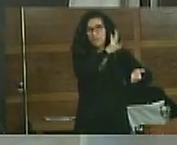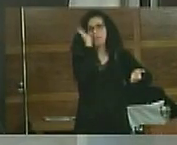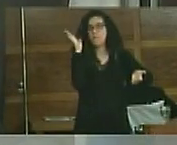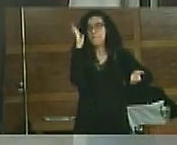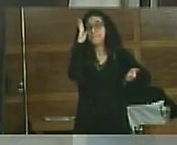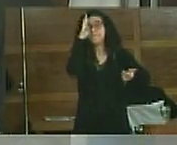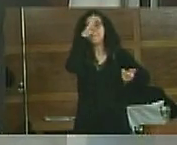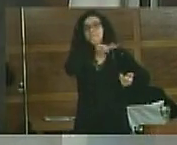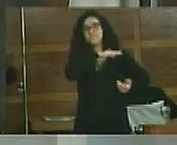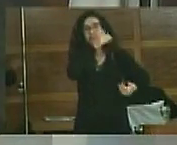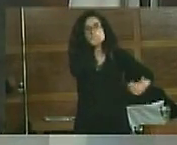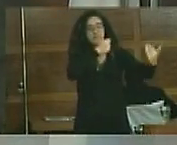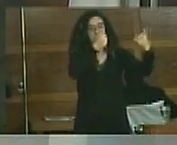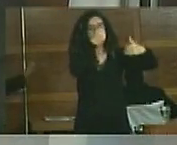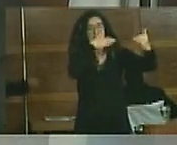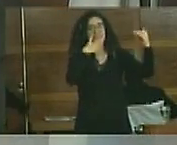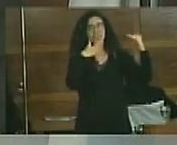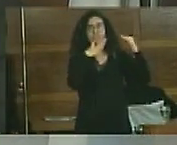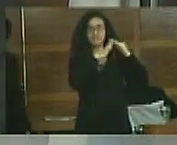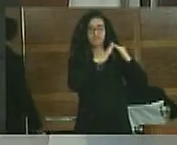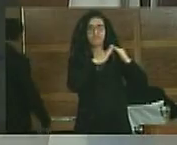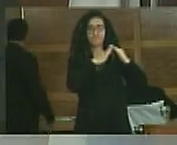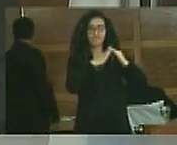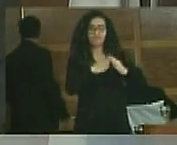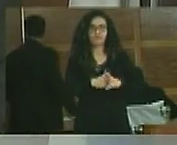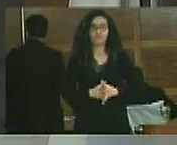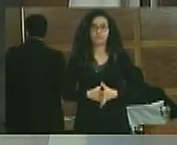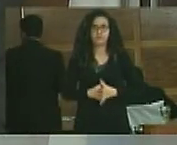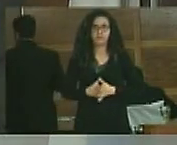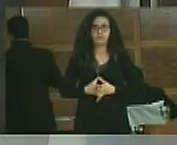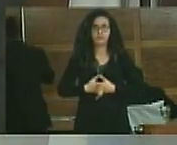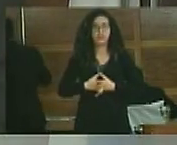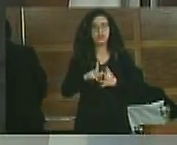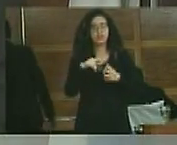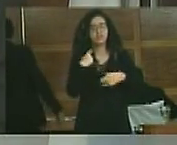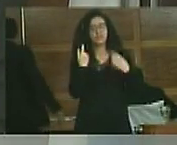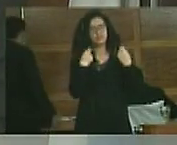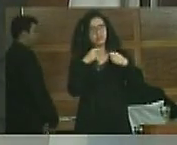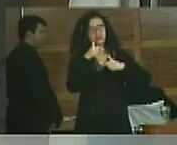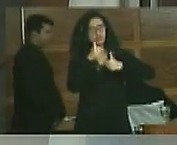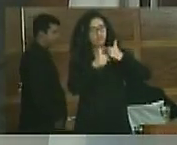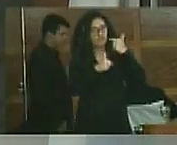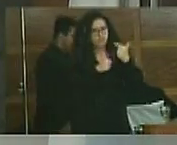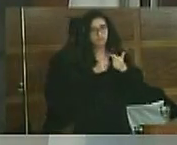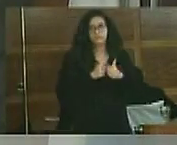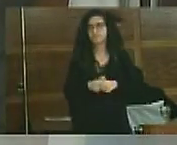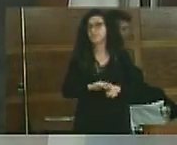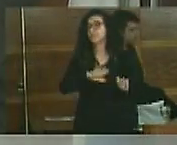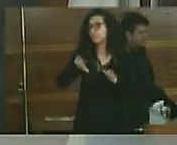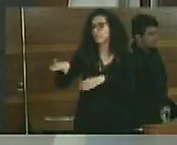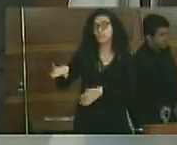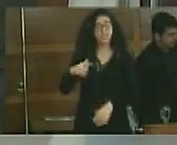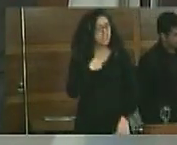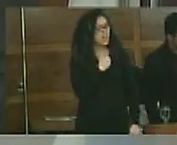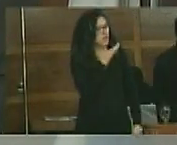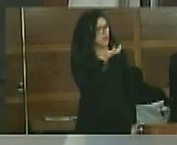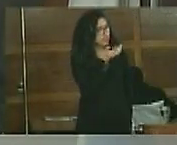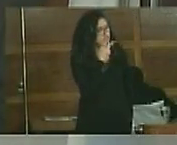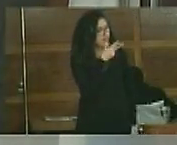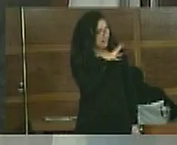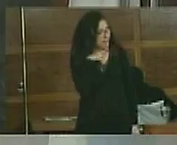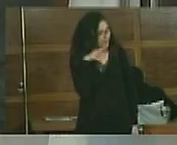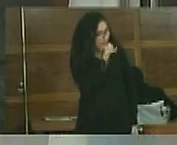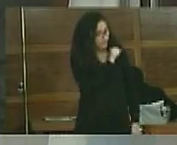tudo para nós, para a perdição da nossa família. Então, nós temos que lutar. Eu queria aqui falar rapidamente, senhor